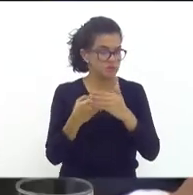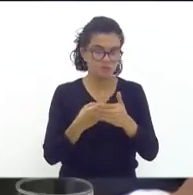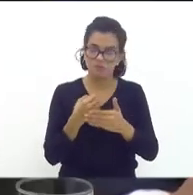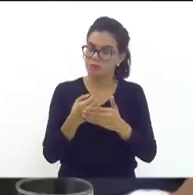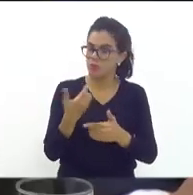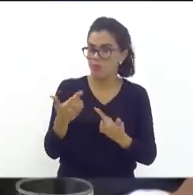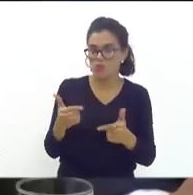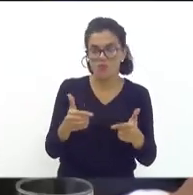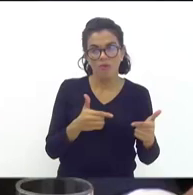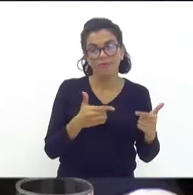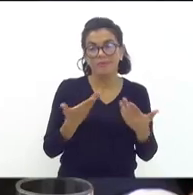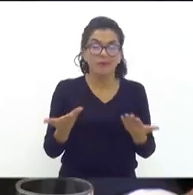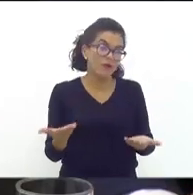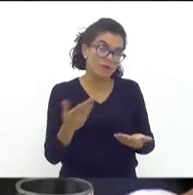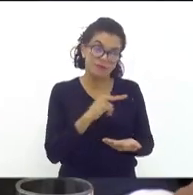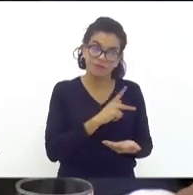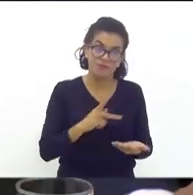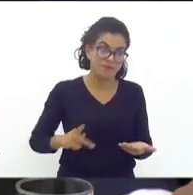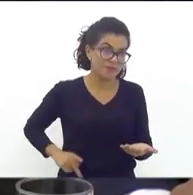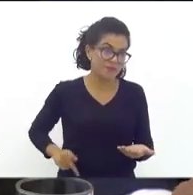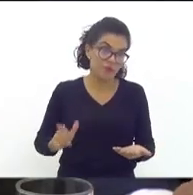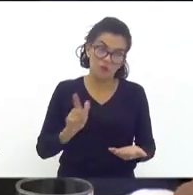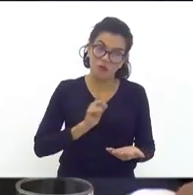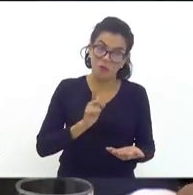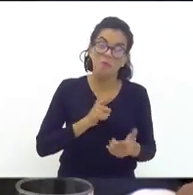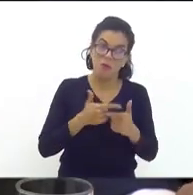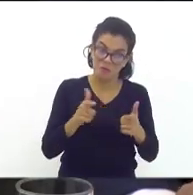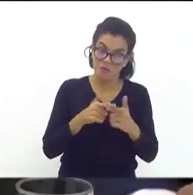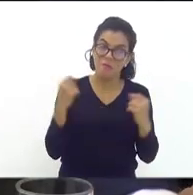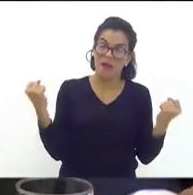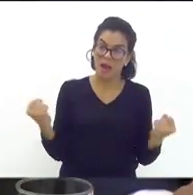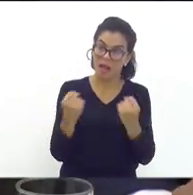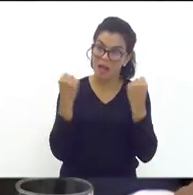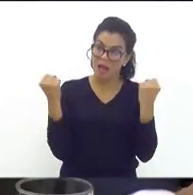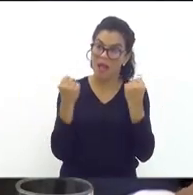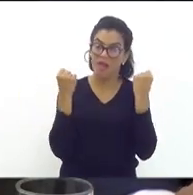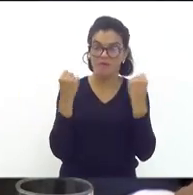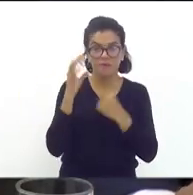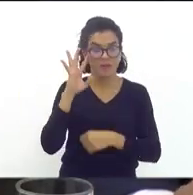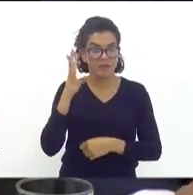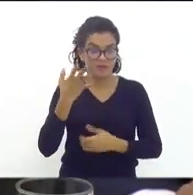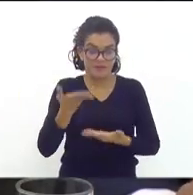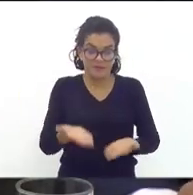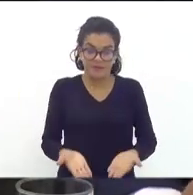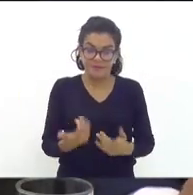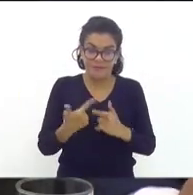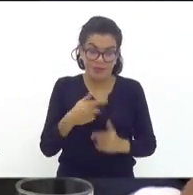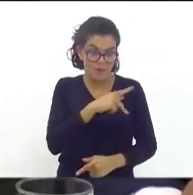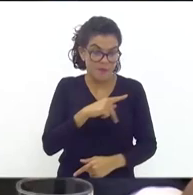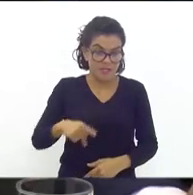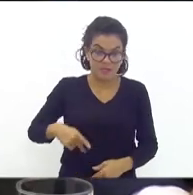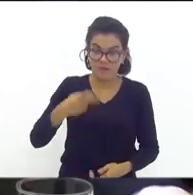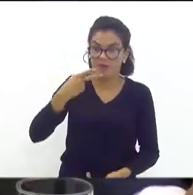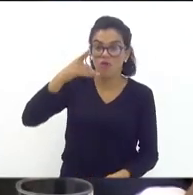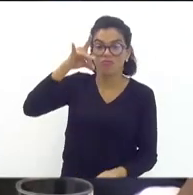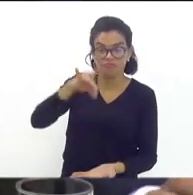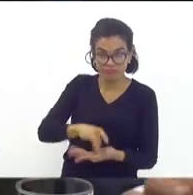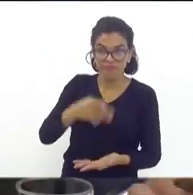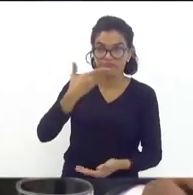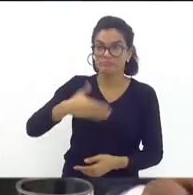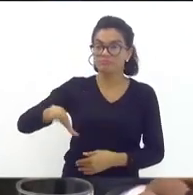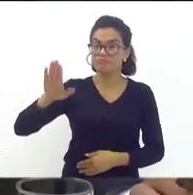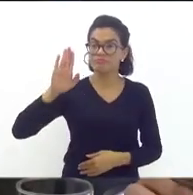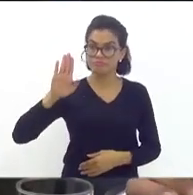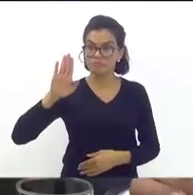nenhum então o presidente nós temos então um problema grave para ser resolvido aqui né porque Presidente afirmou aqui então